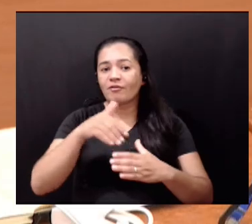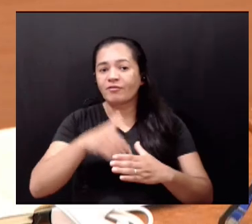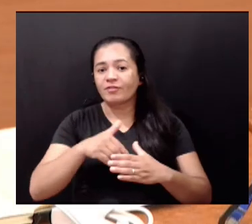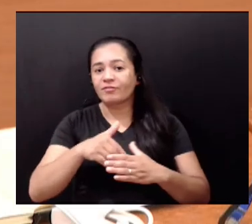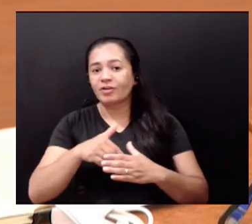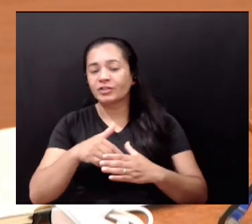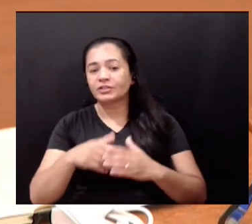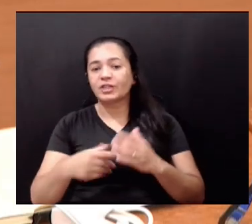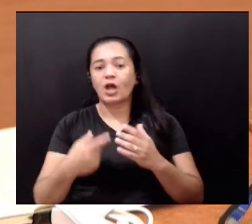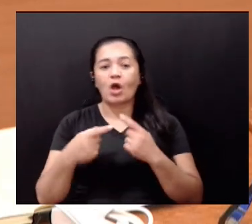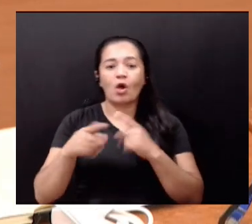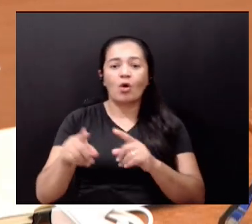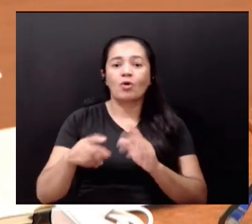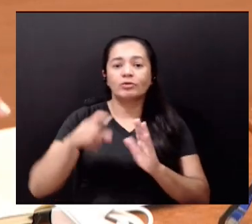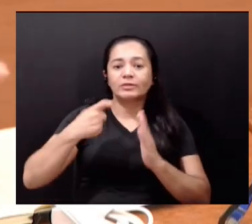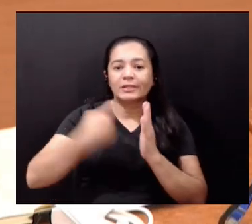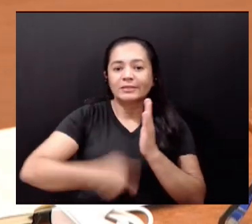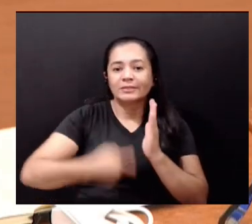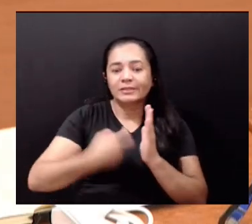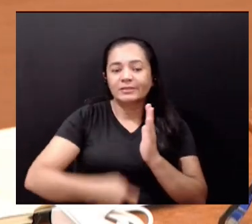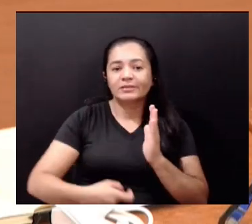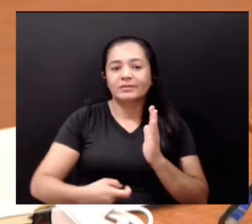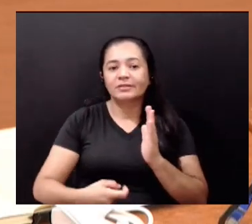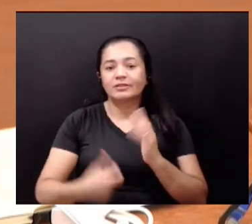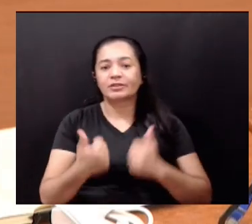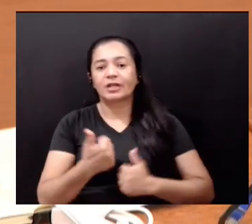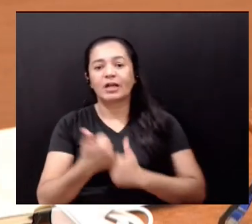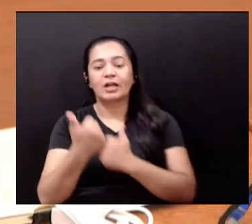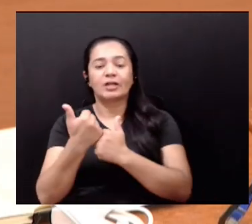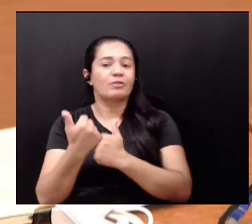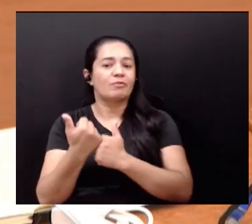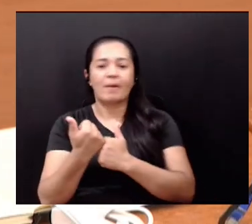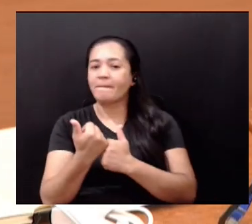apoia a redução da jornada de trabalho, que é contra,